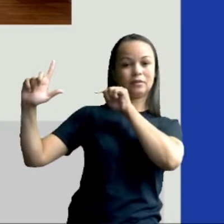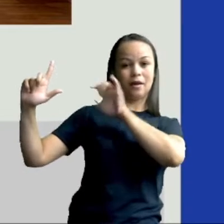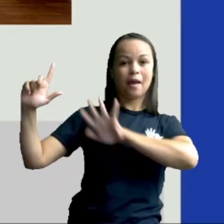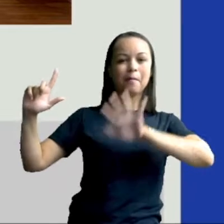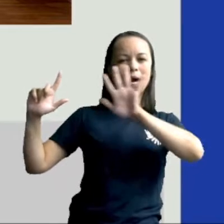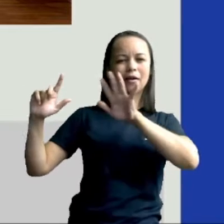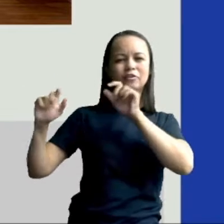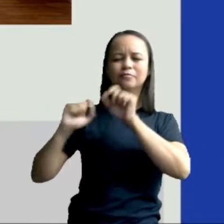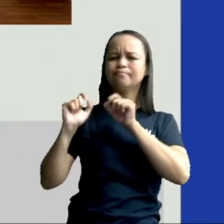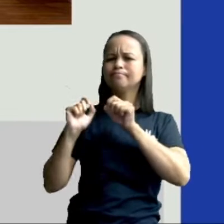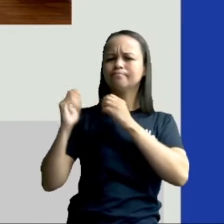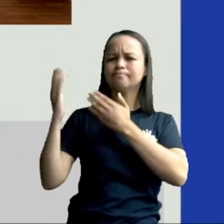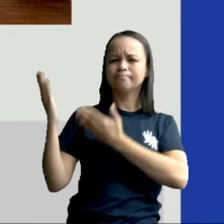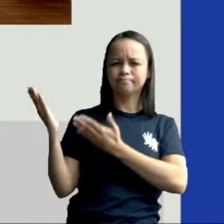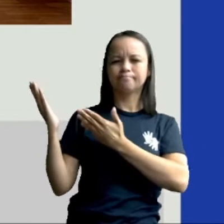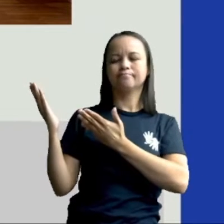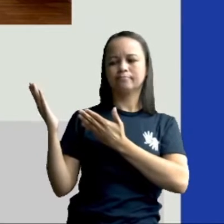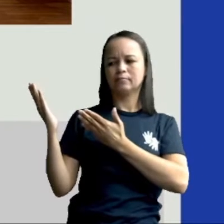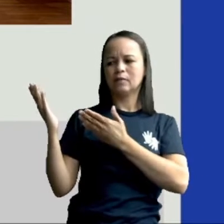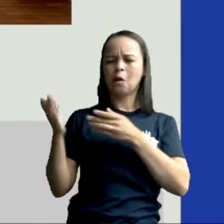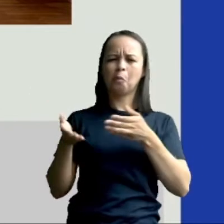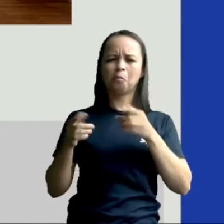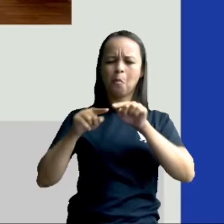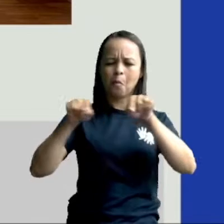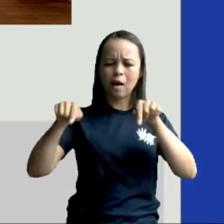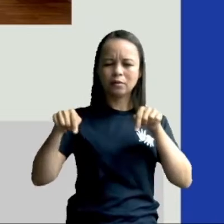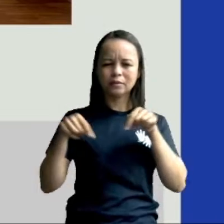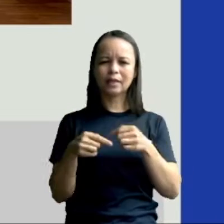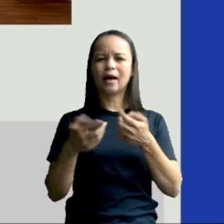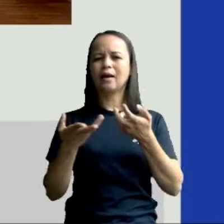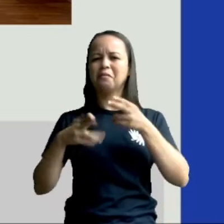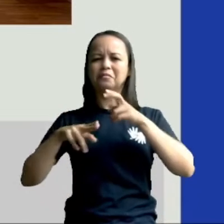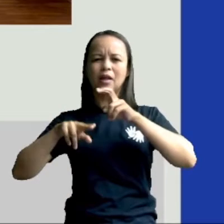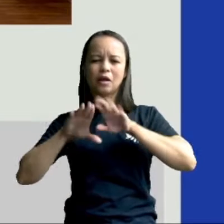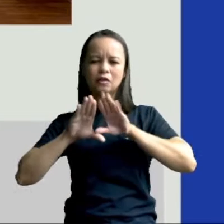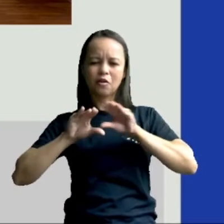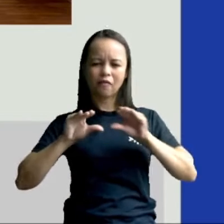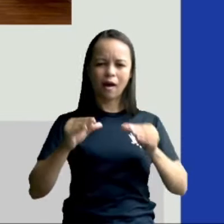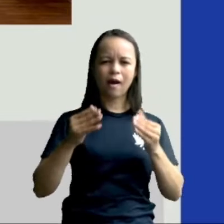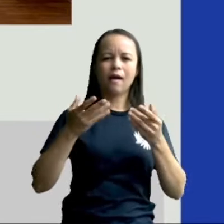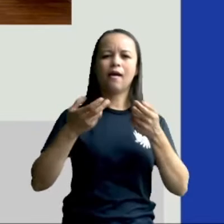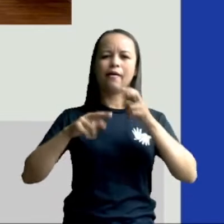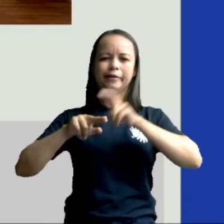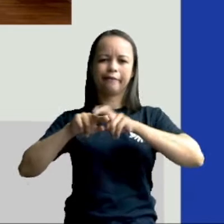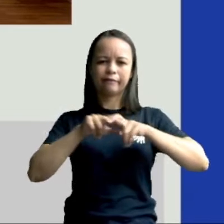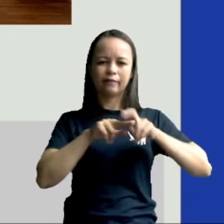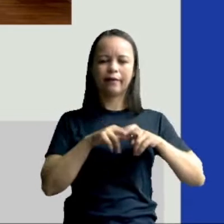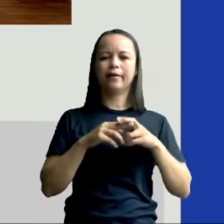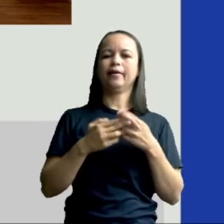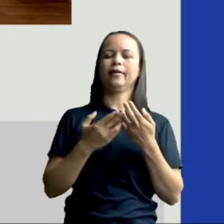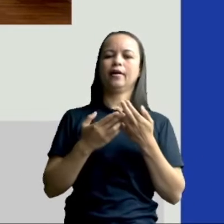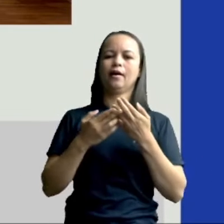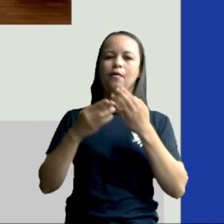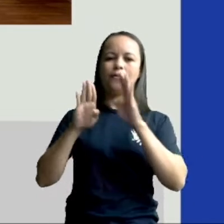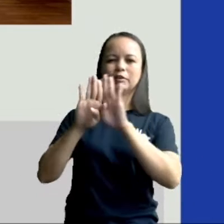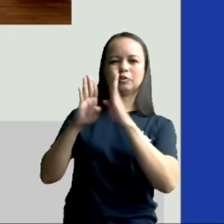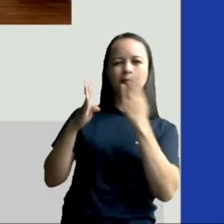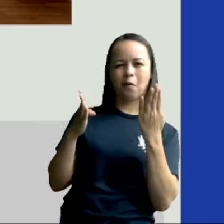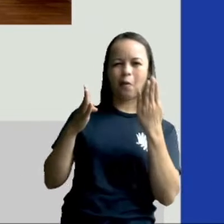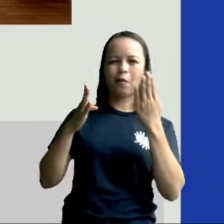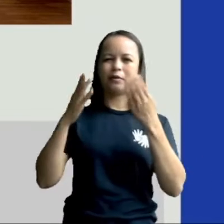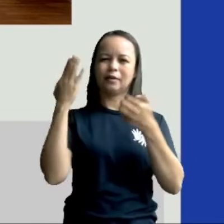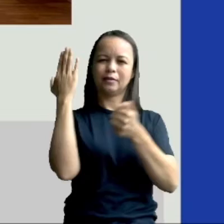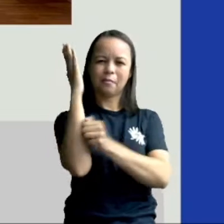aí? Uma sala de estar, né? Uma sala de uma casa com sofá, cadeira, umas portas de madeira,